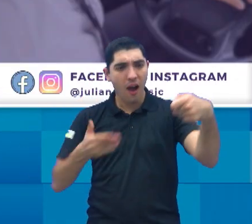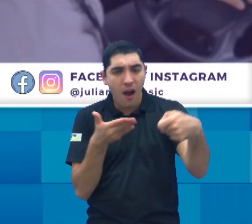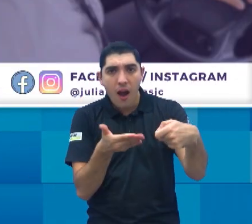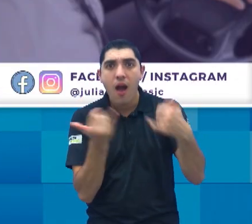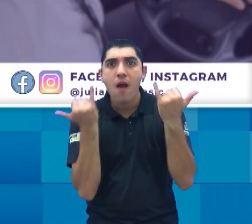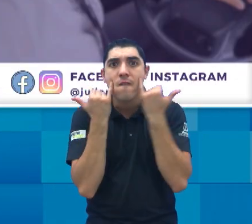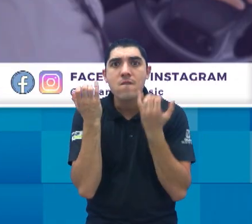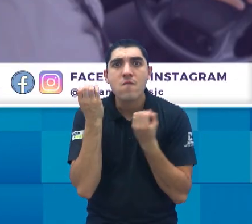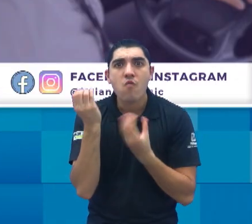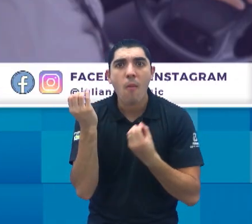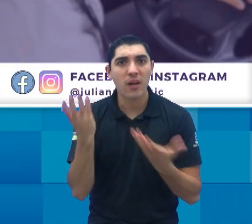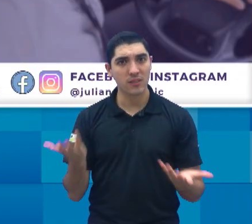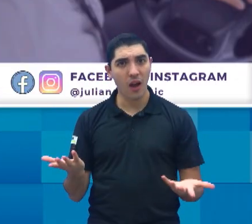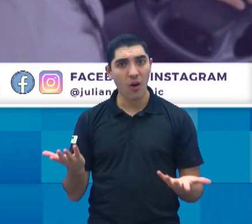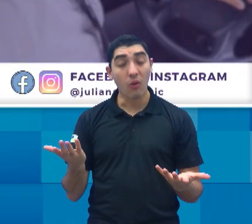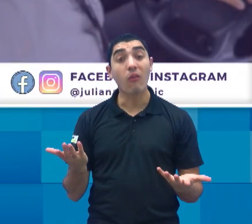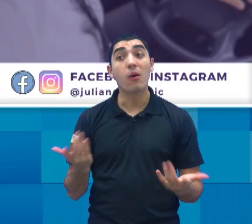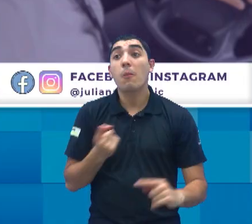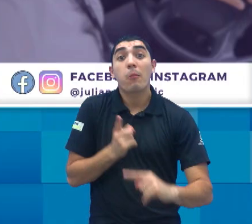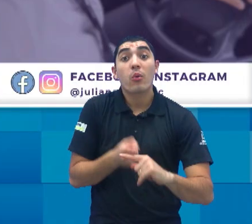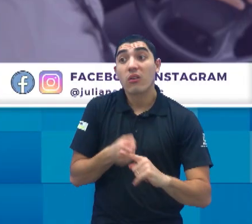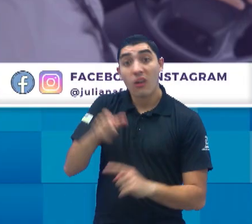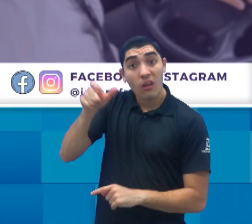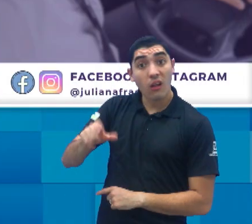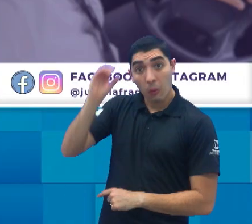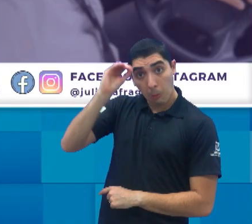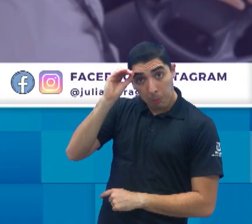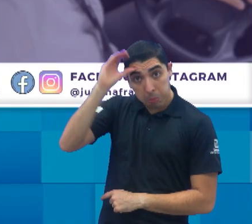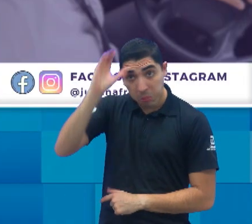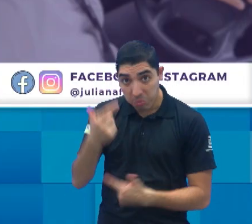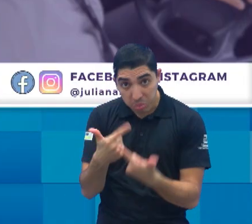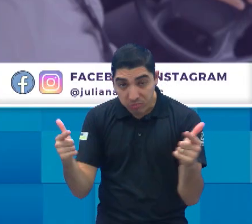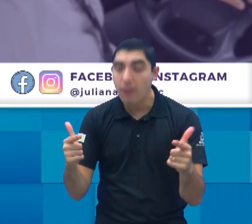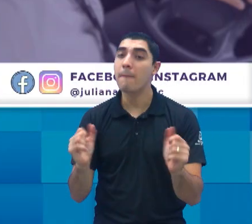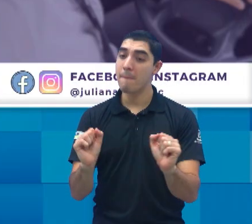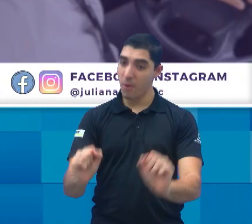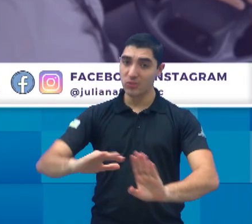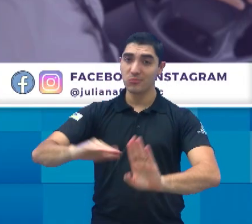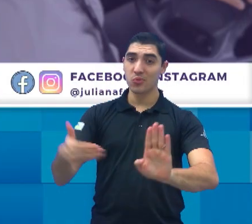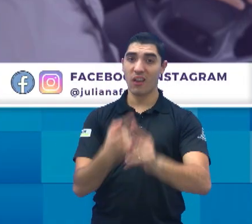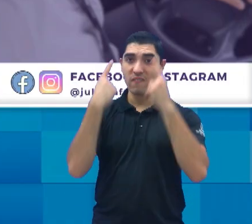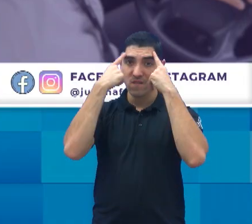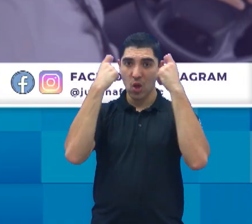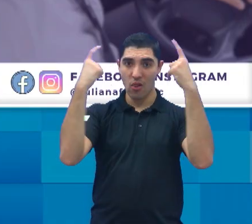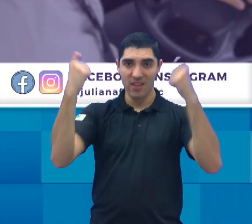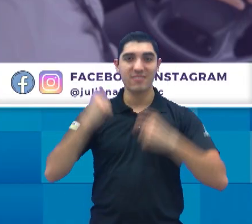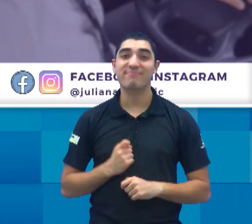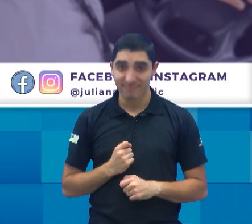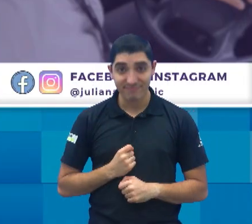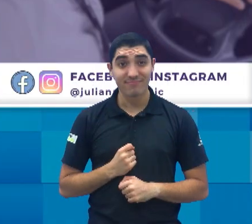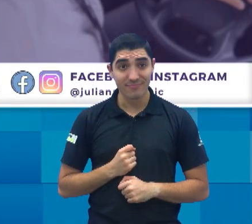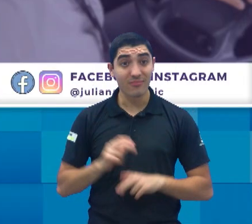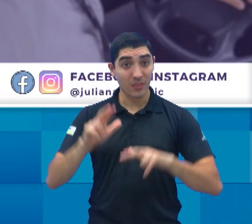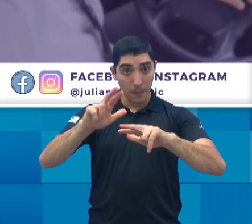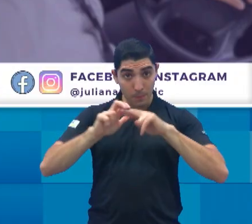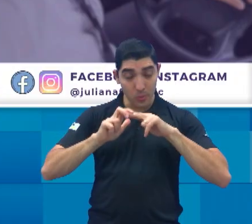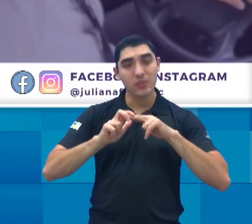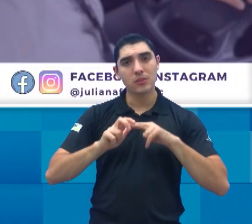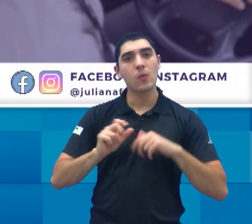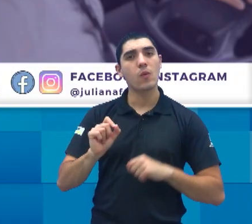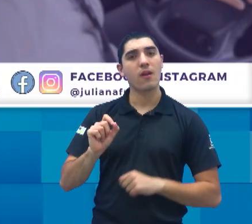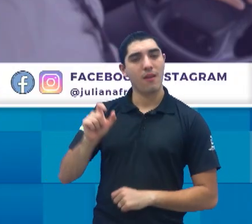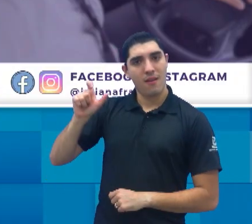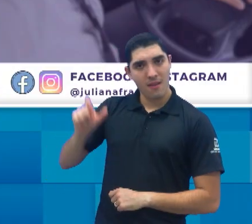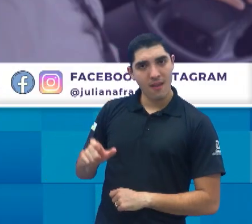porque falta de informação e conhecimento também leva à violência. E essa fala, que por